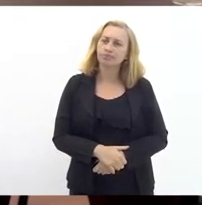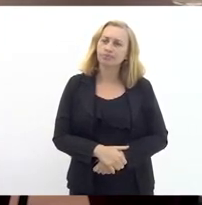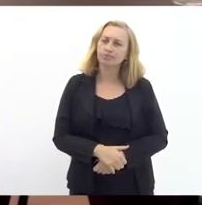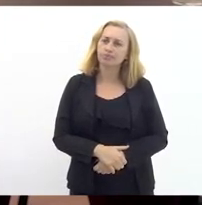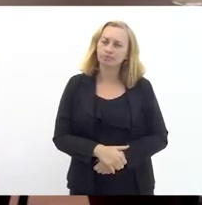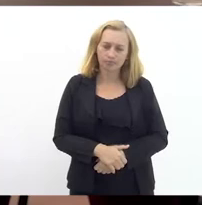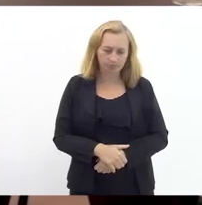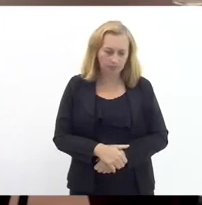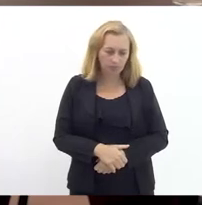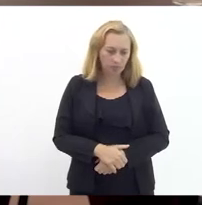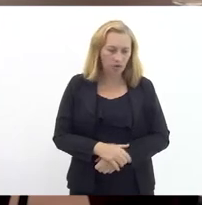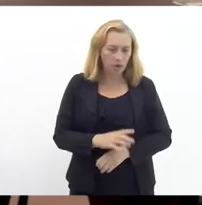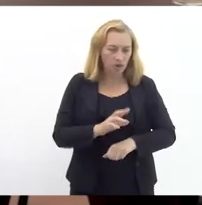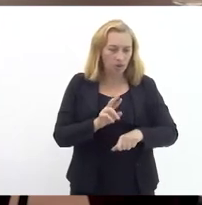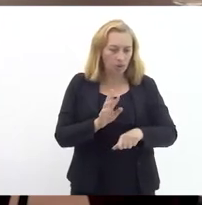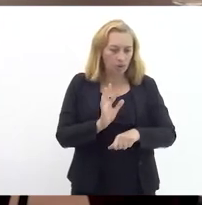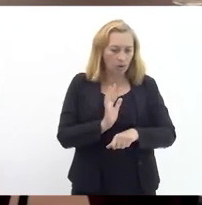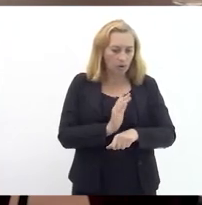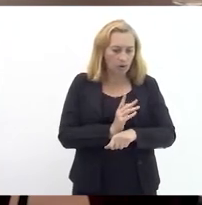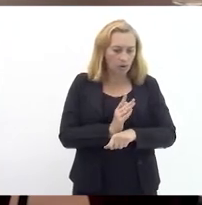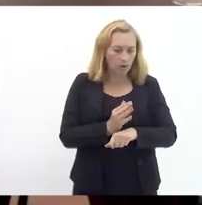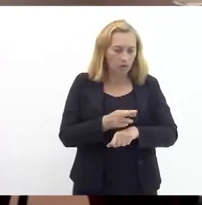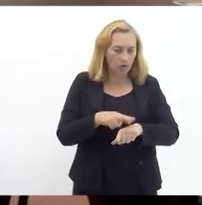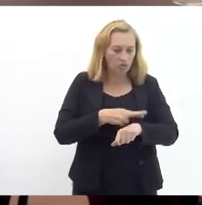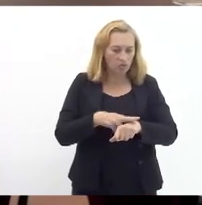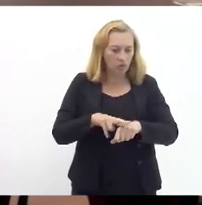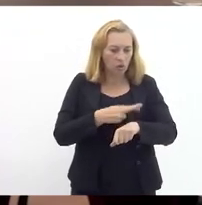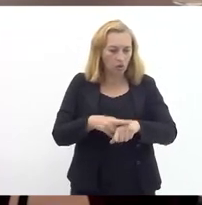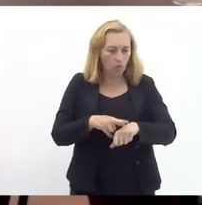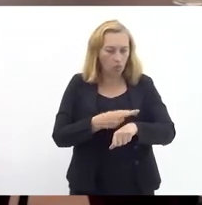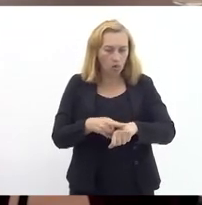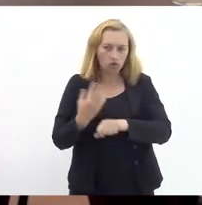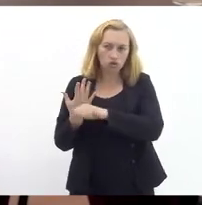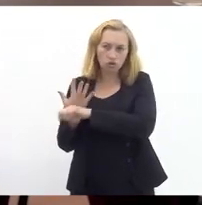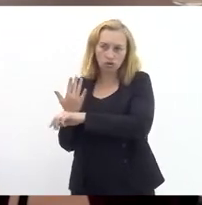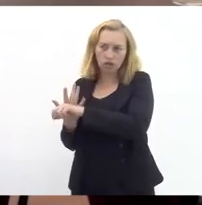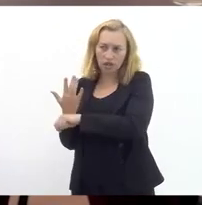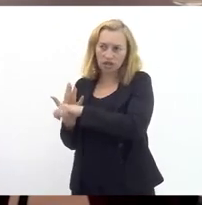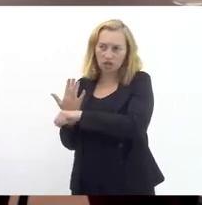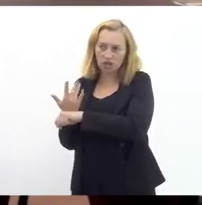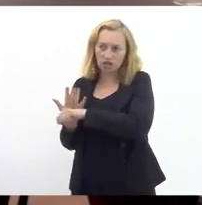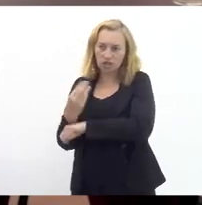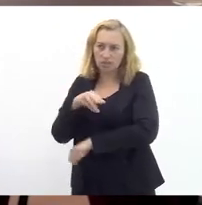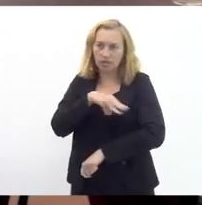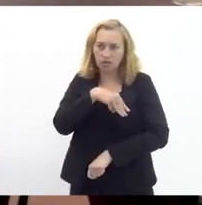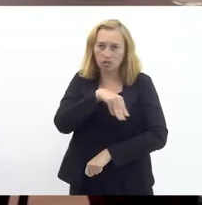Nós temos Belfort Roxo, Duque de Caxias e Madureira, agora em 2023. Depois tem o cronograma com as